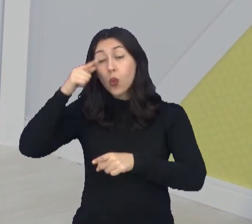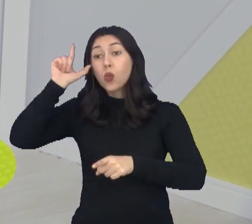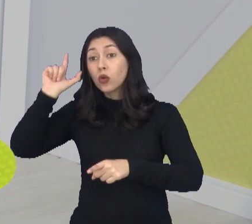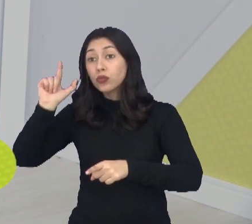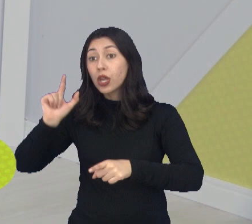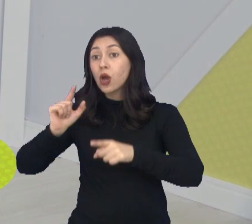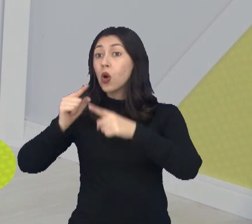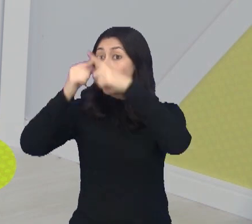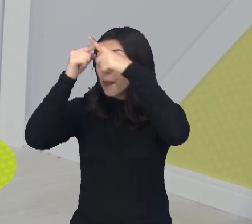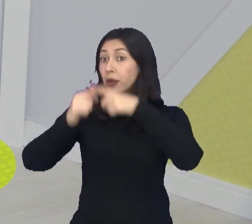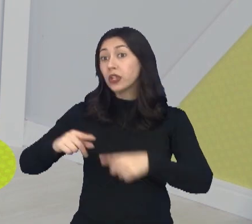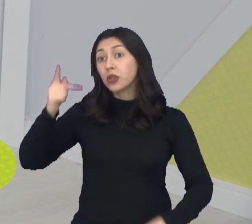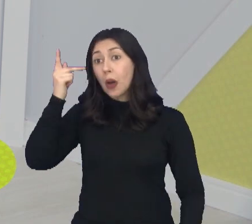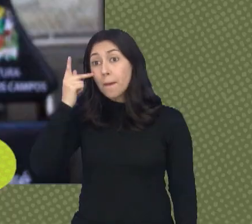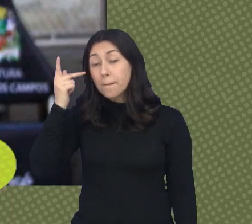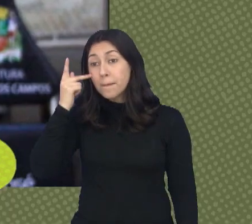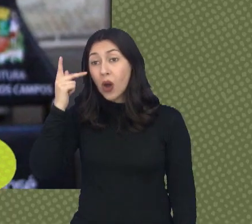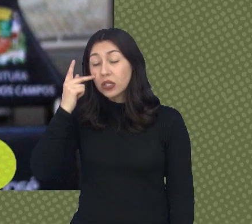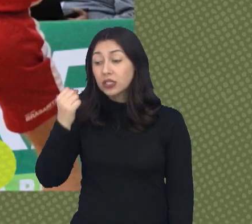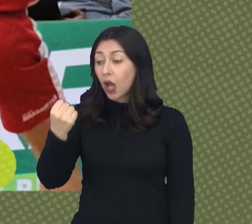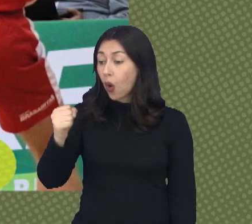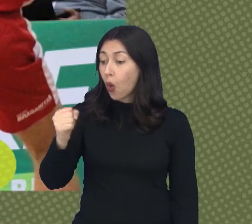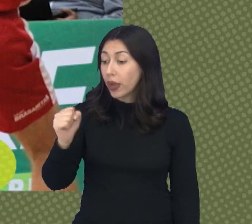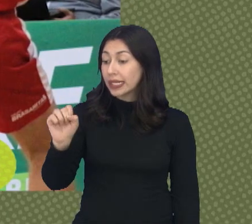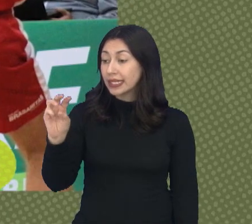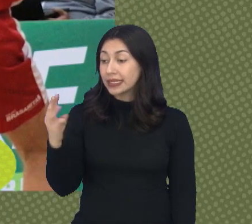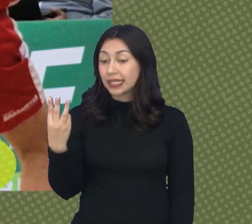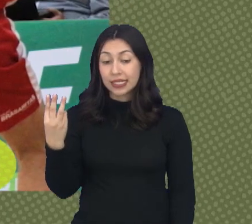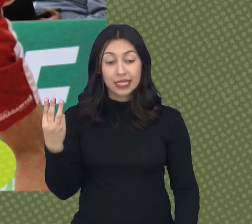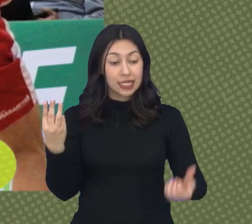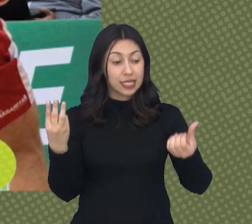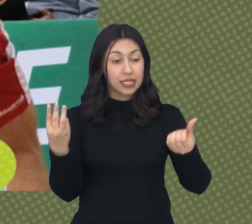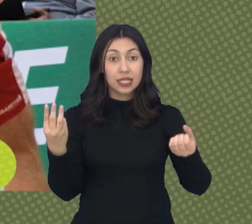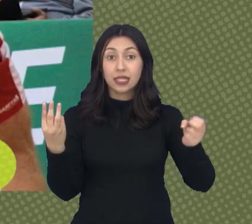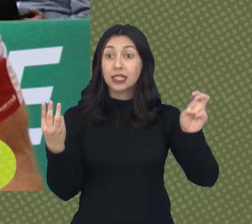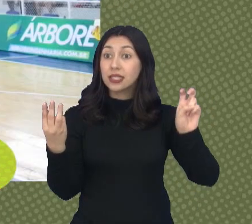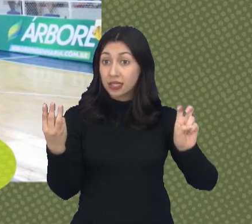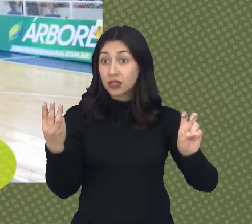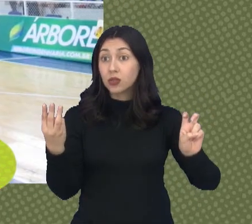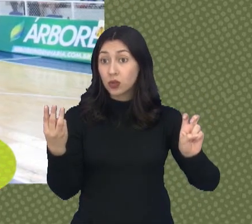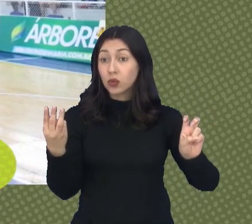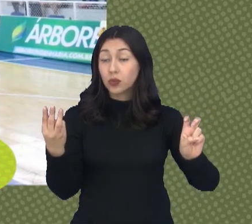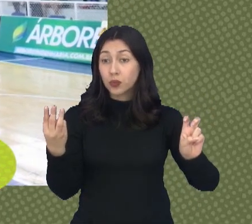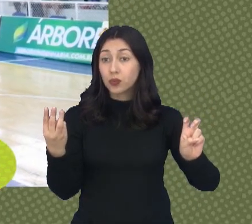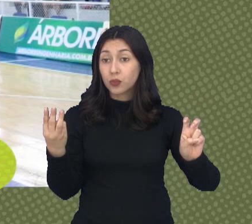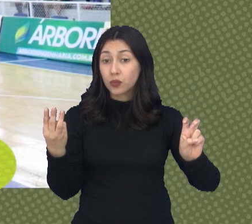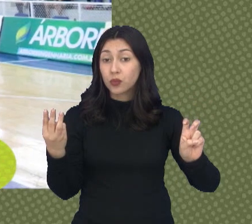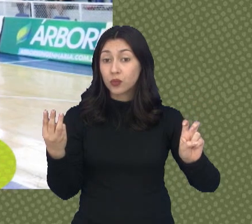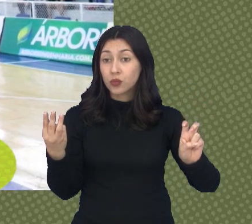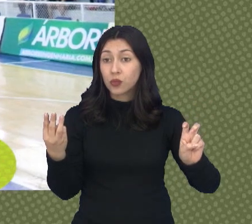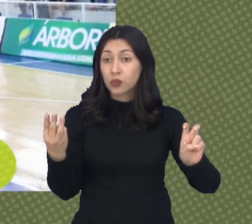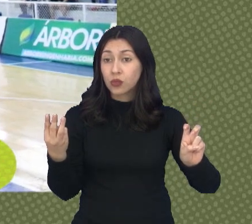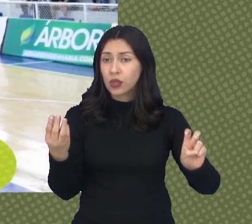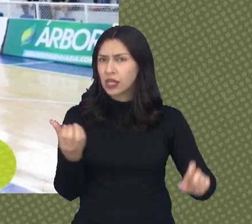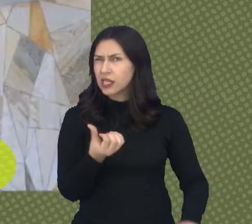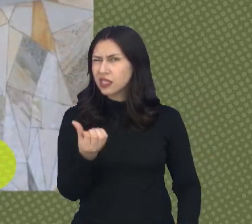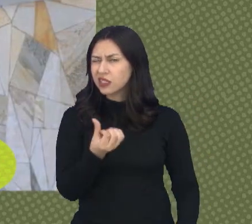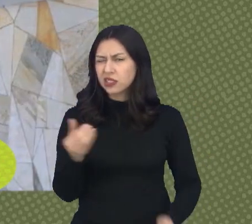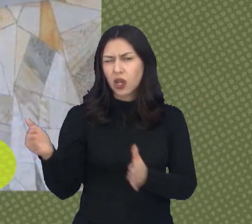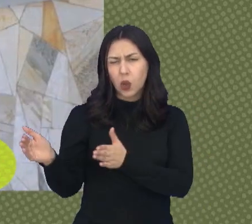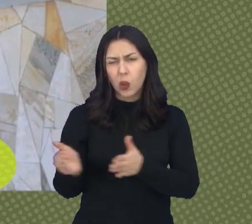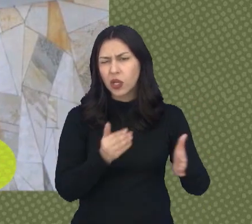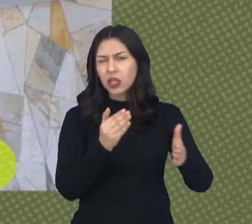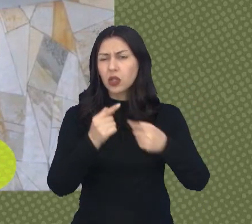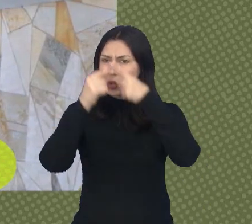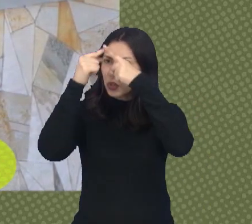no ginásio Lineu de Moura pelo placar de 83-65 em partida válida pela sexta rodada do